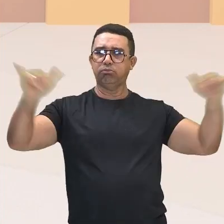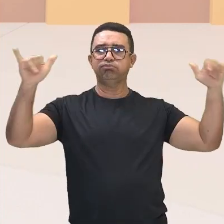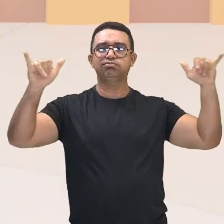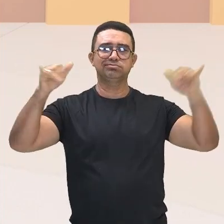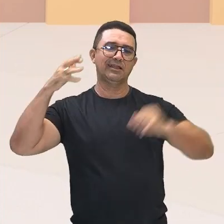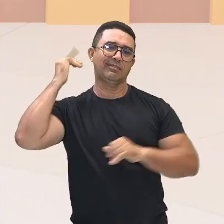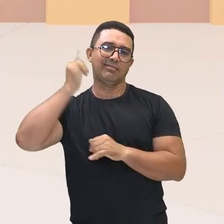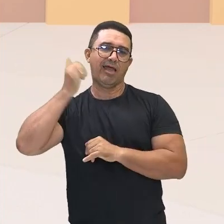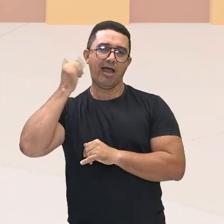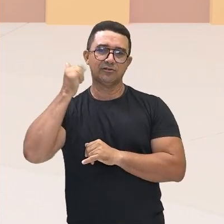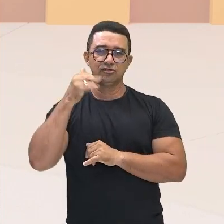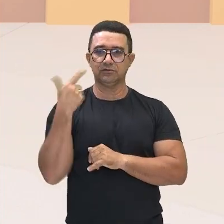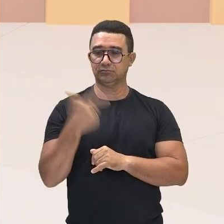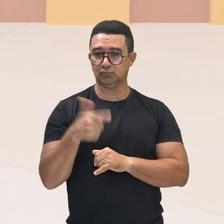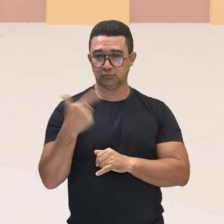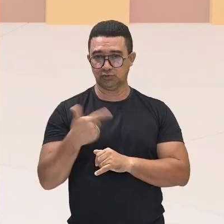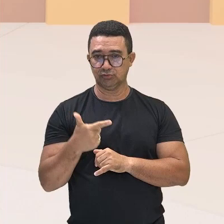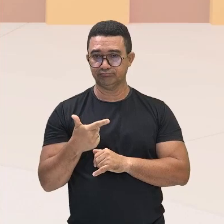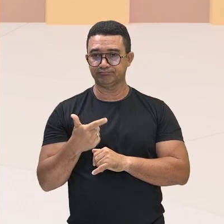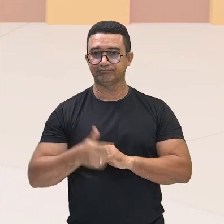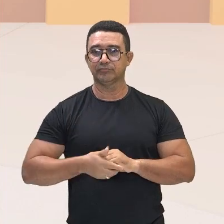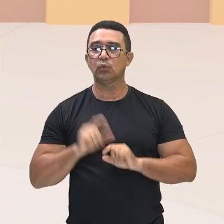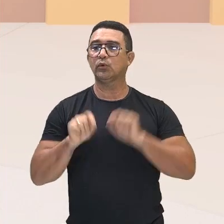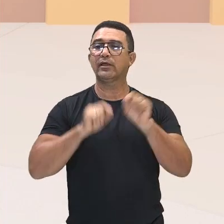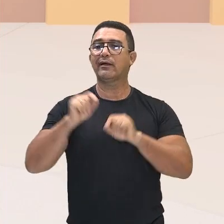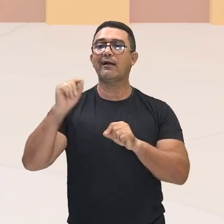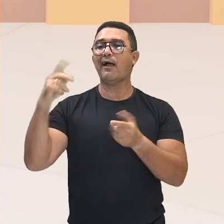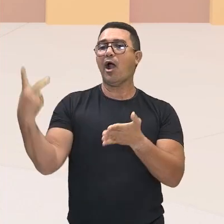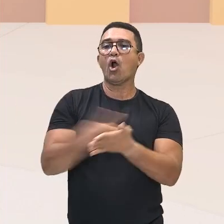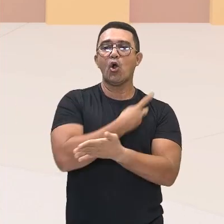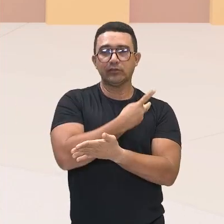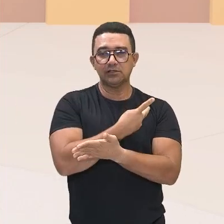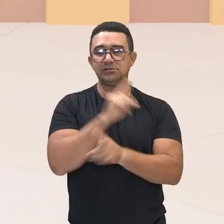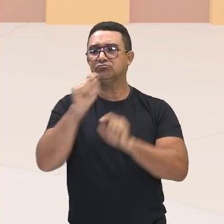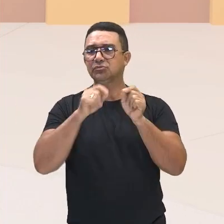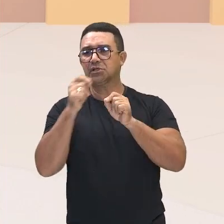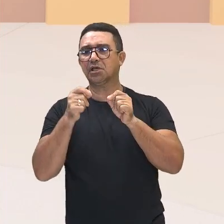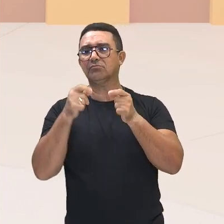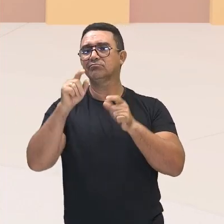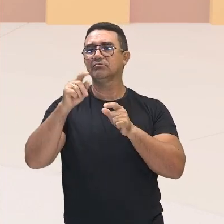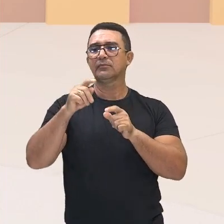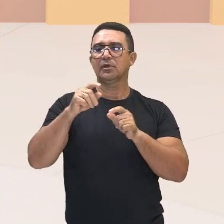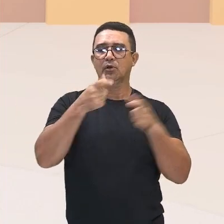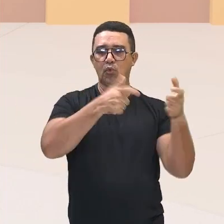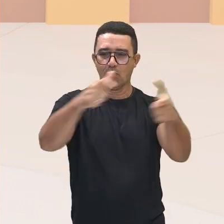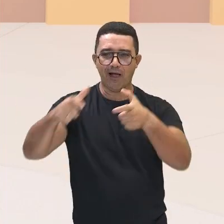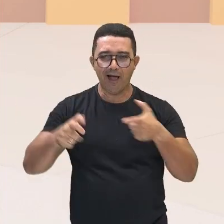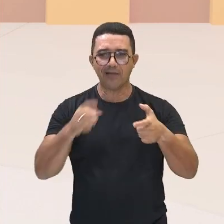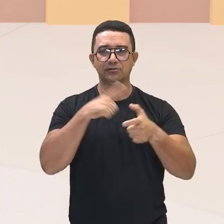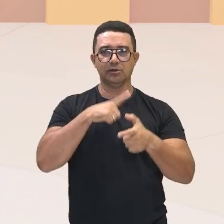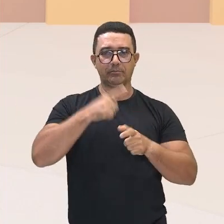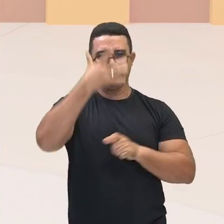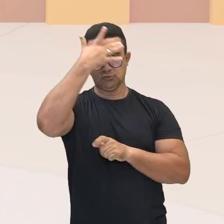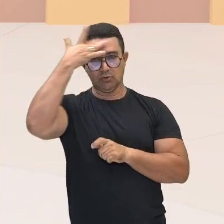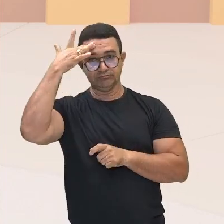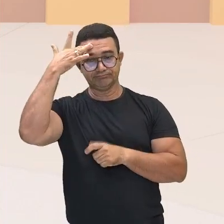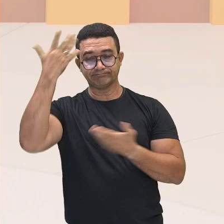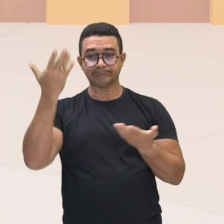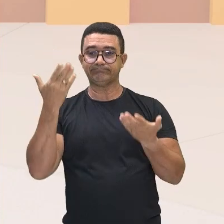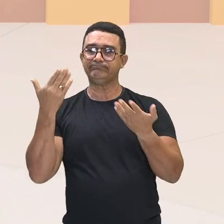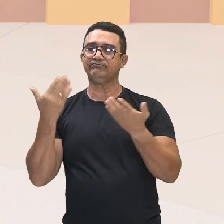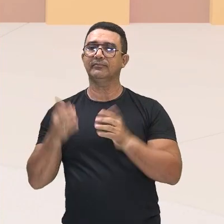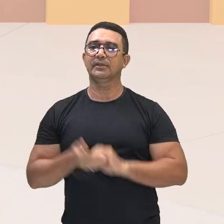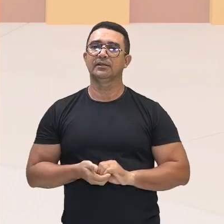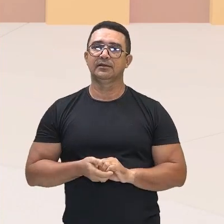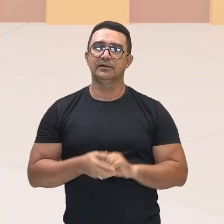esse registro para que confirmasse o que realmente acontecia e quem ocupava cada um desses territórios. E aí, com a chegada da